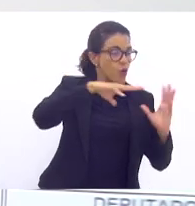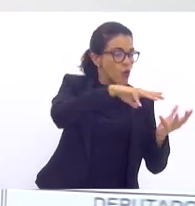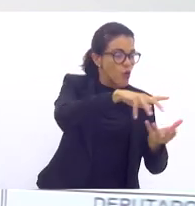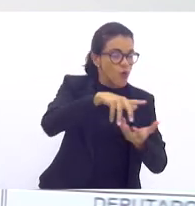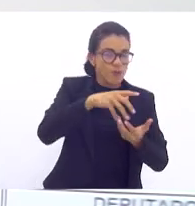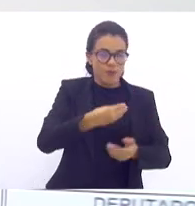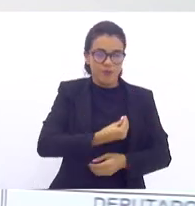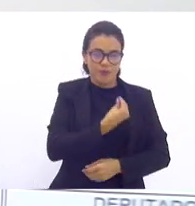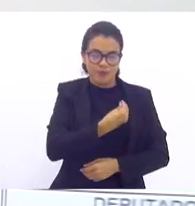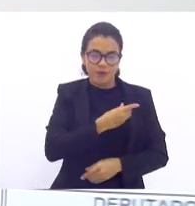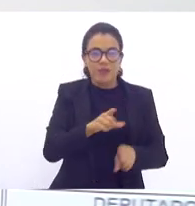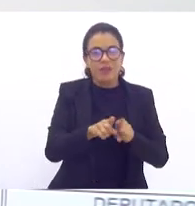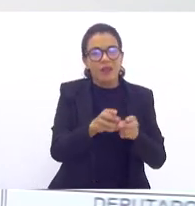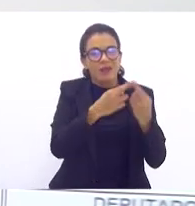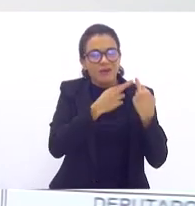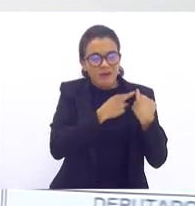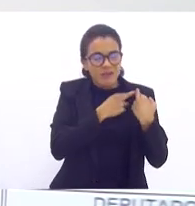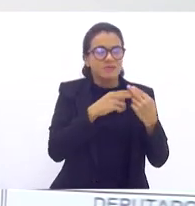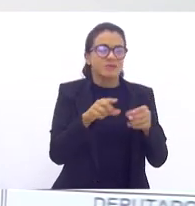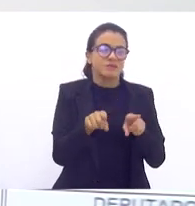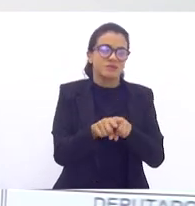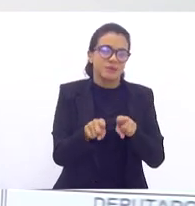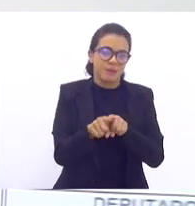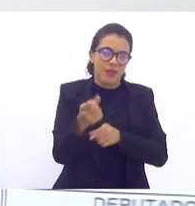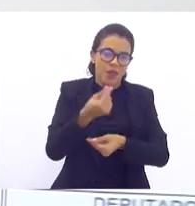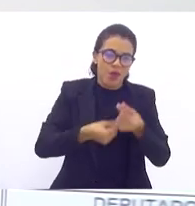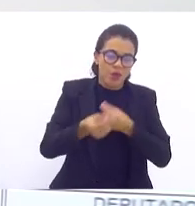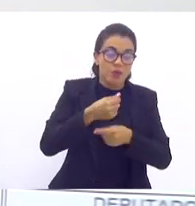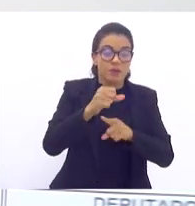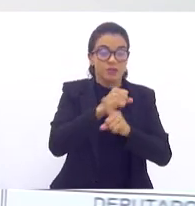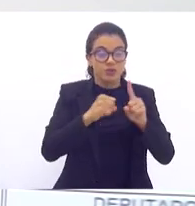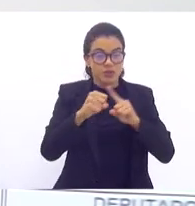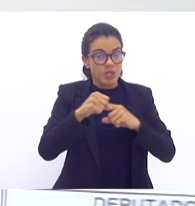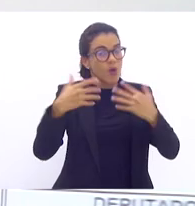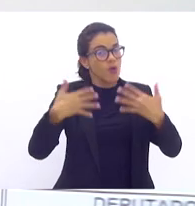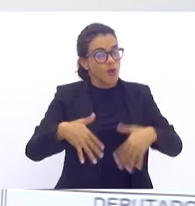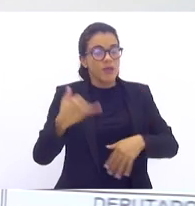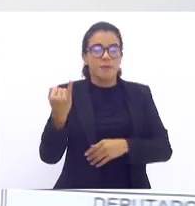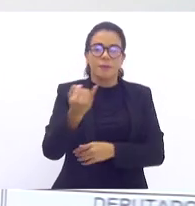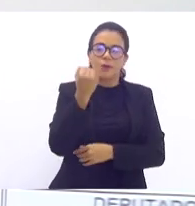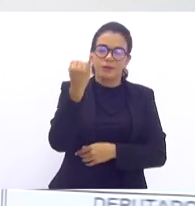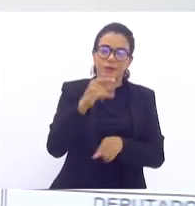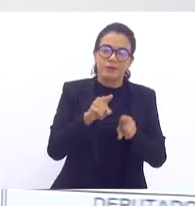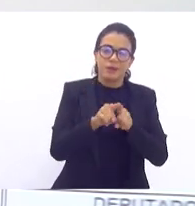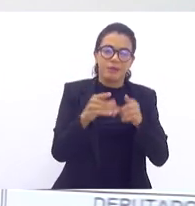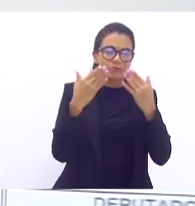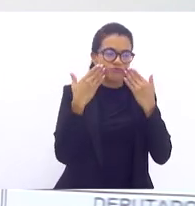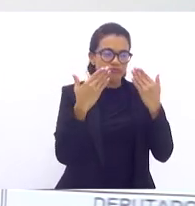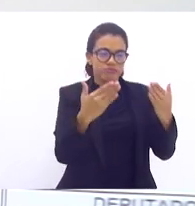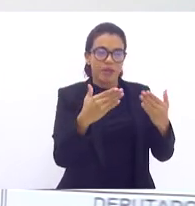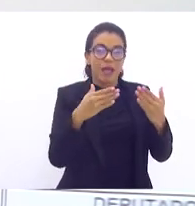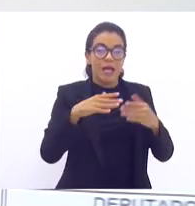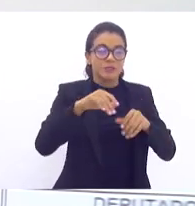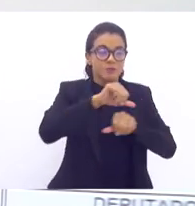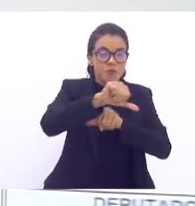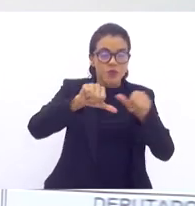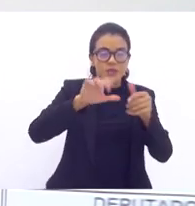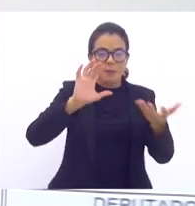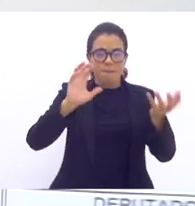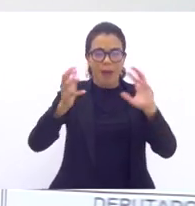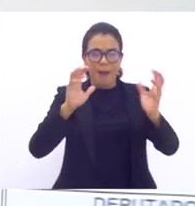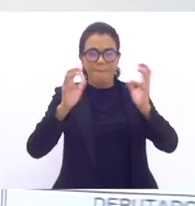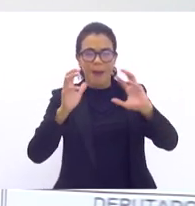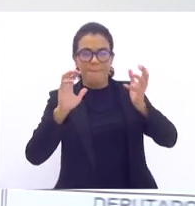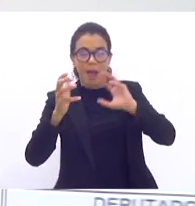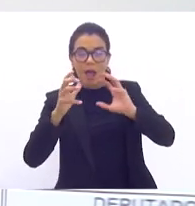vivendo tem uma responsabilidade econômica e social muito importante diante do quadro das mudanças climáticas